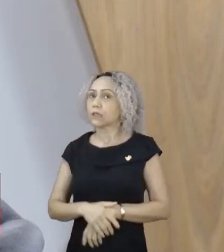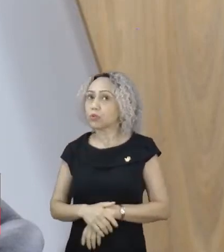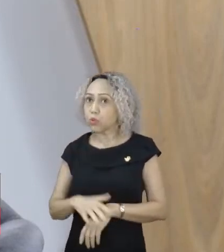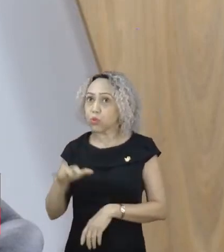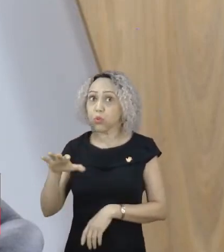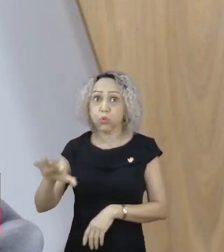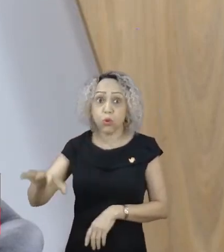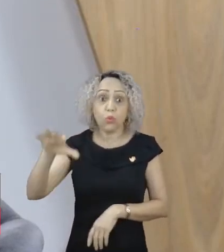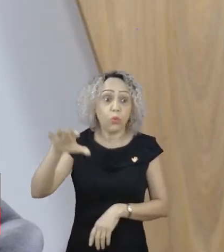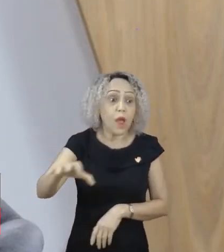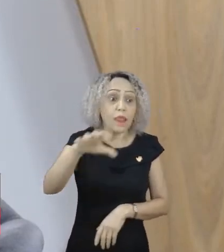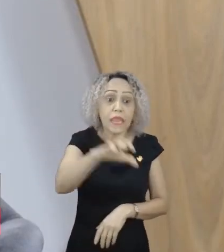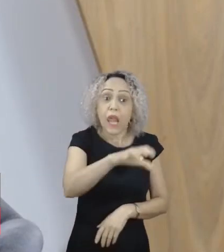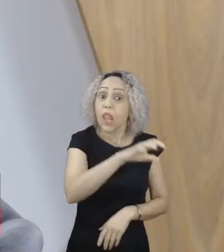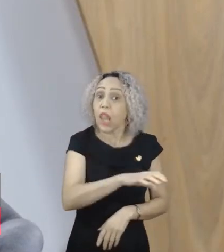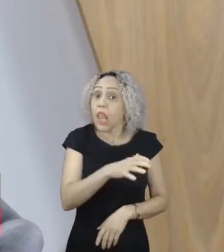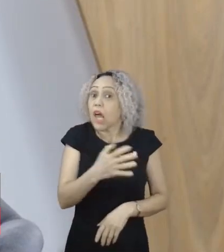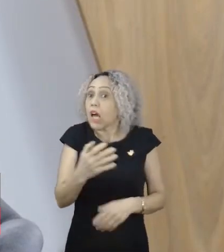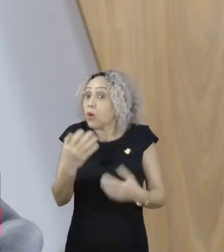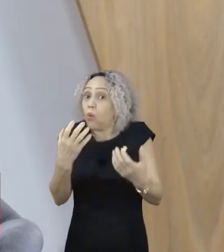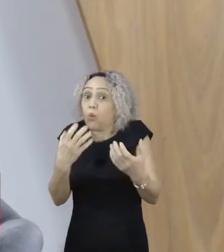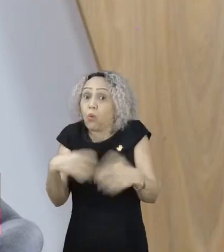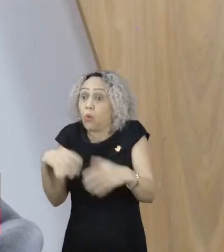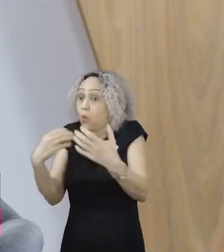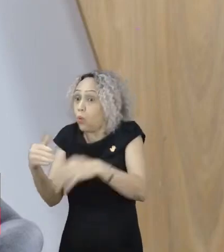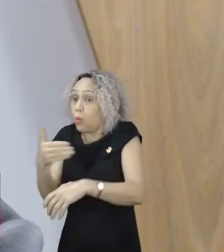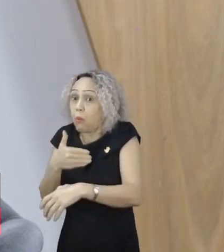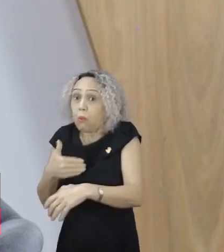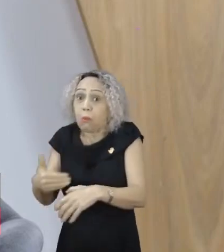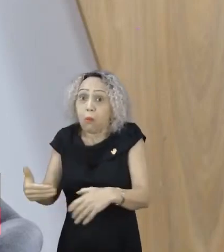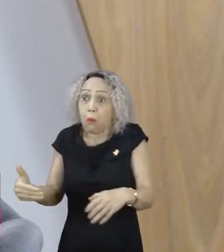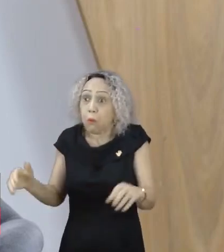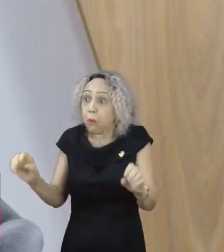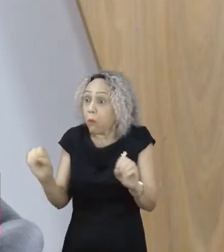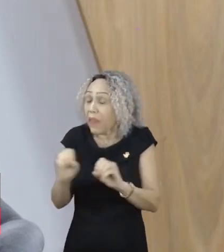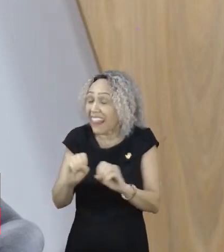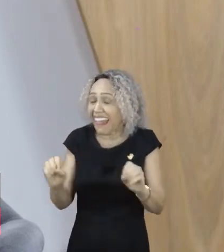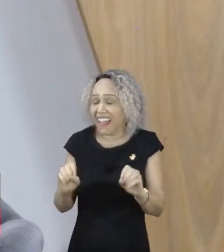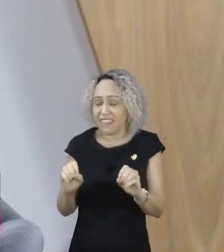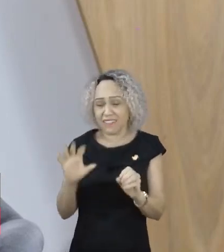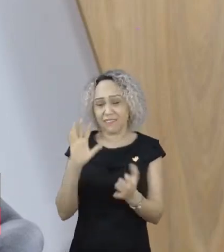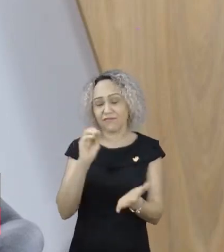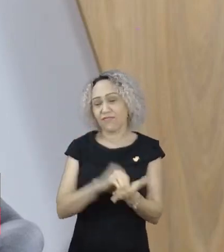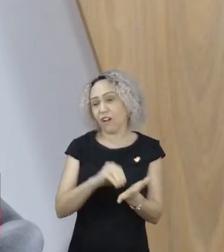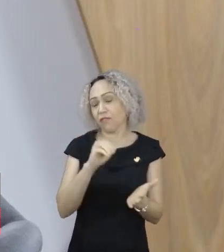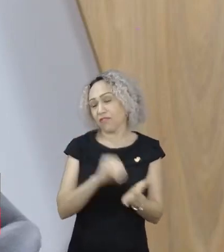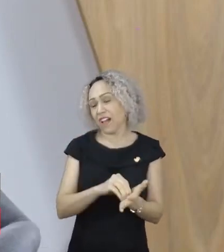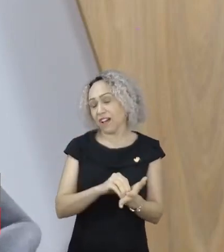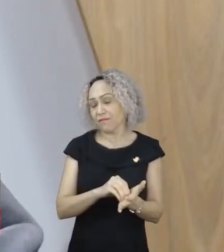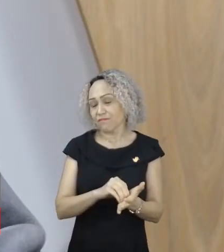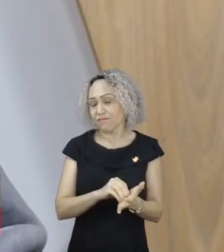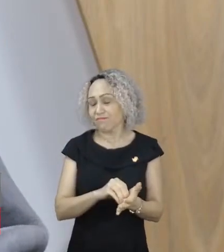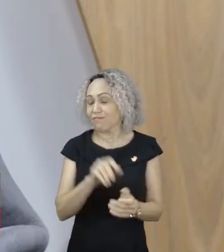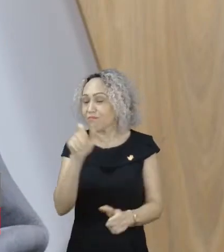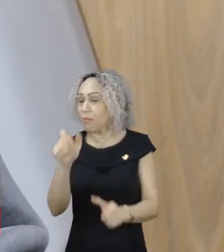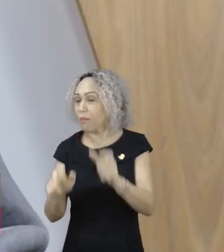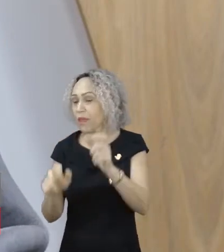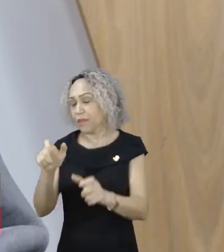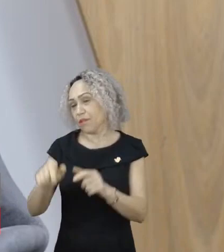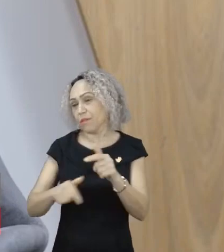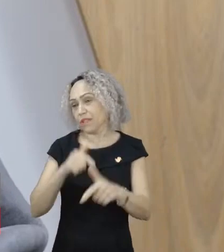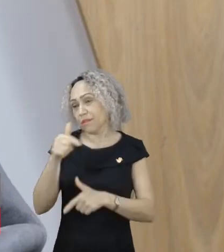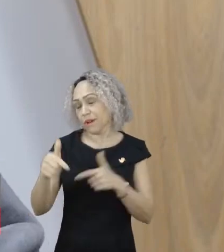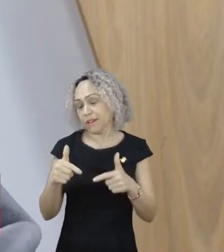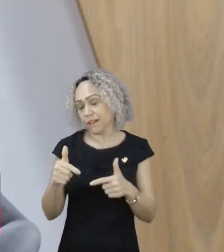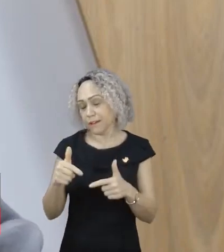teve entrada de tanta gente. A gente está autorizando algumas entradas esse ano, mas a grande quantitativo será no ano que